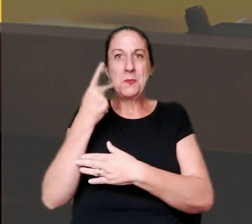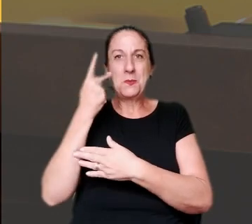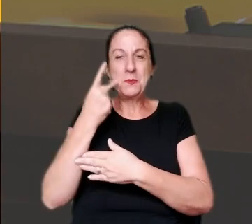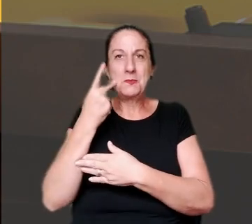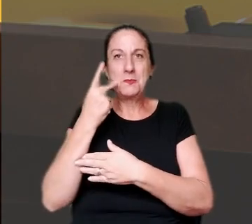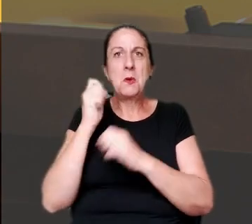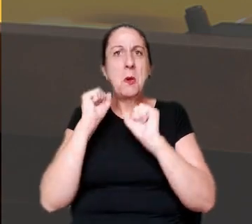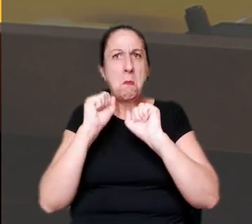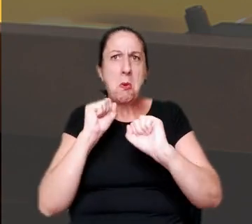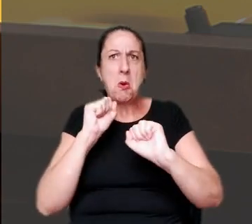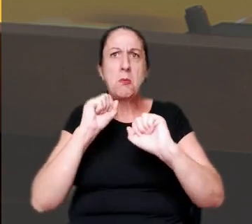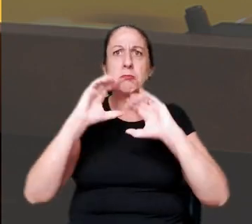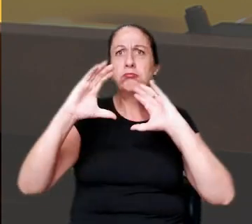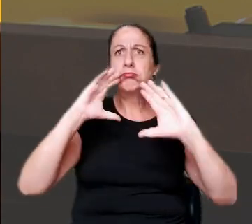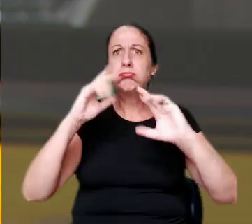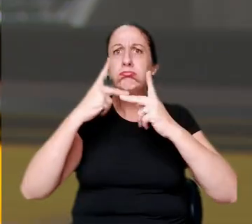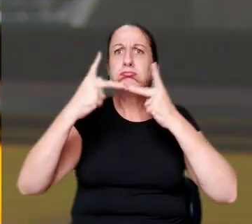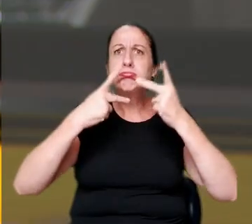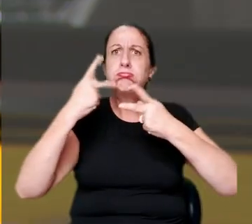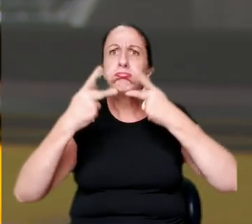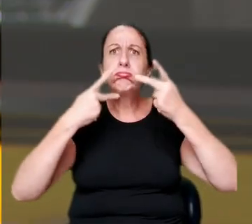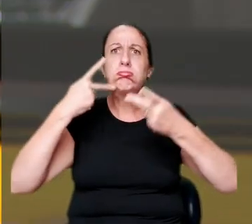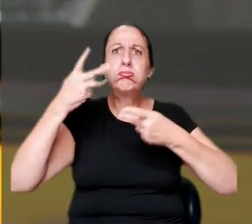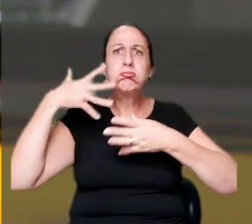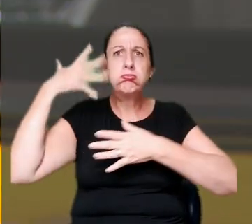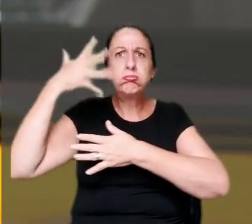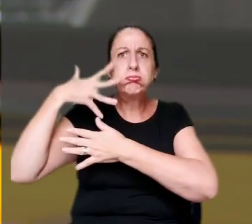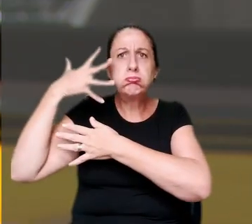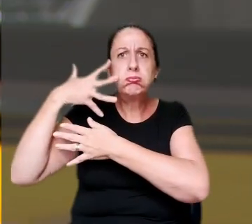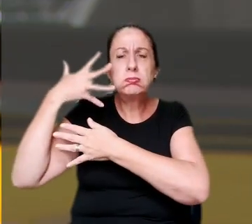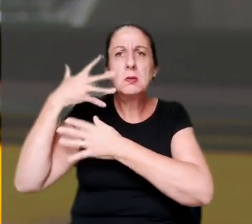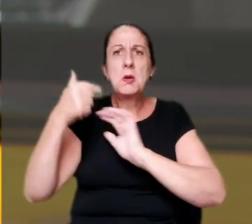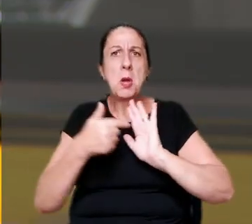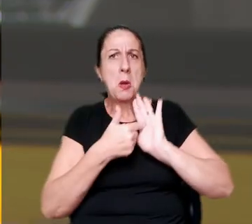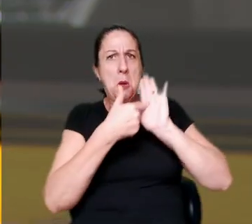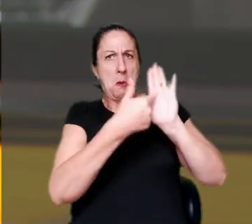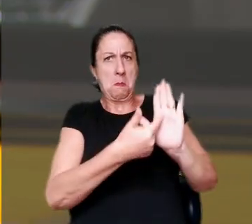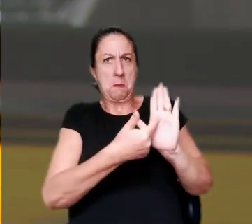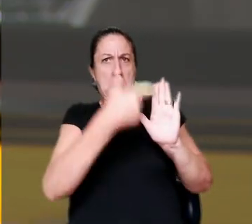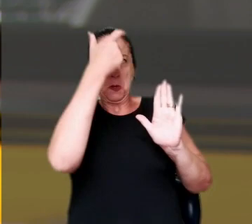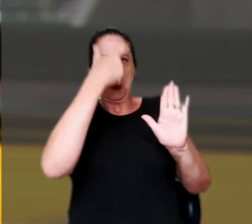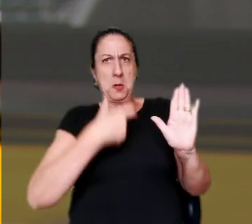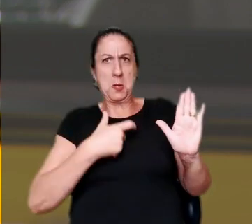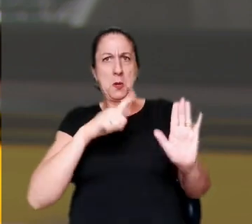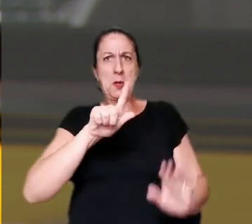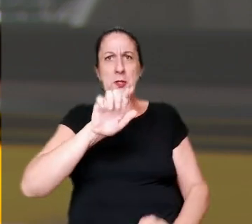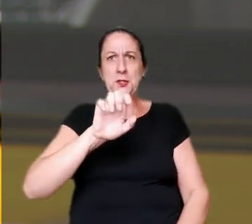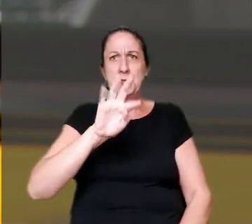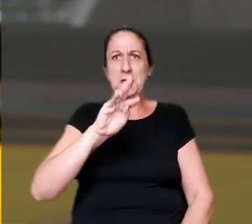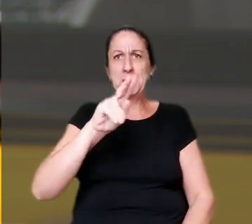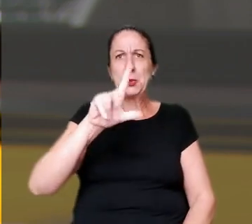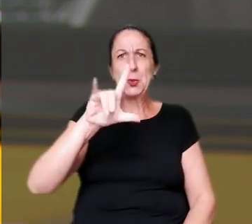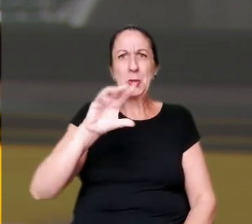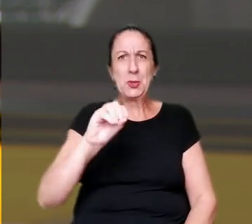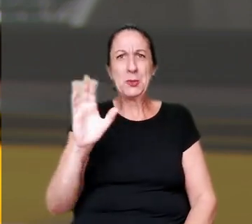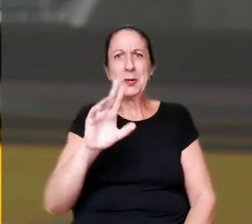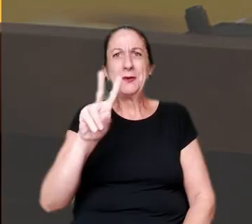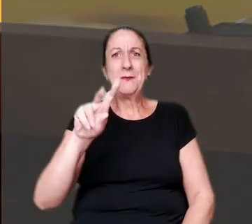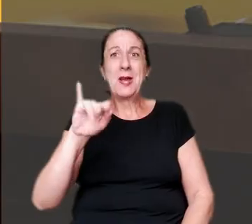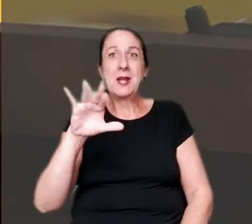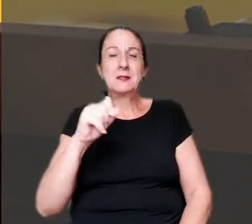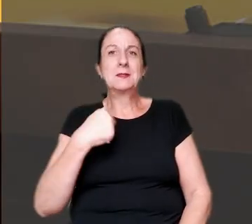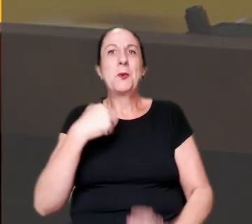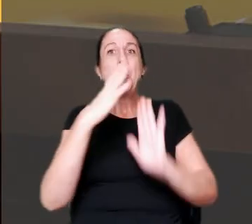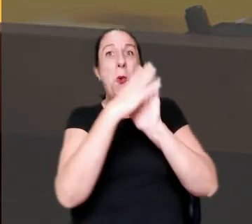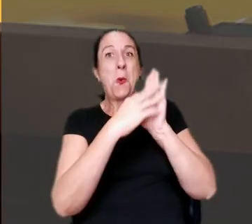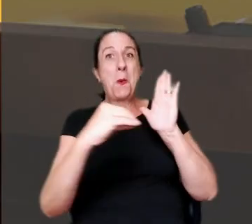política. Por exemplo, pode fazer comício. E os meninos se reuniam e eu logo me apresentava para ser Getúlio Vargas. Eu dizia: "Você é Getúlio Vargas."